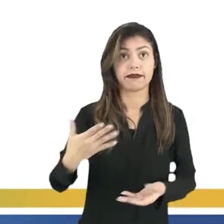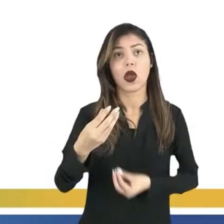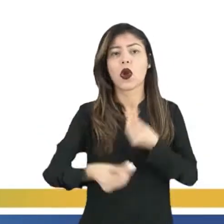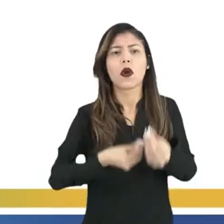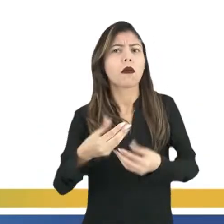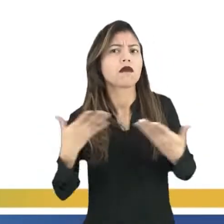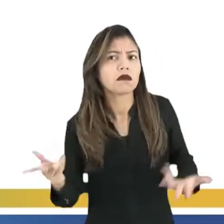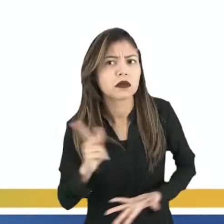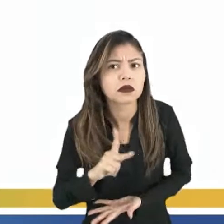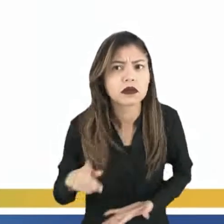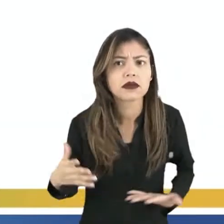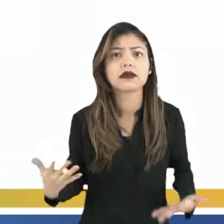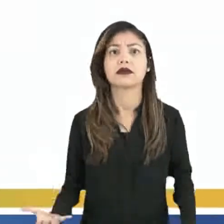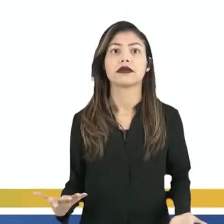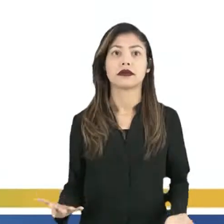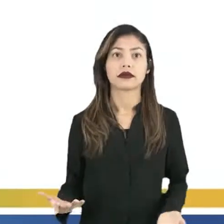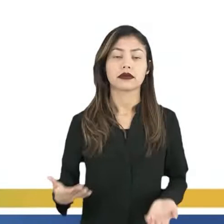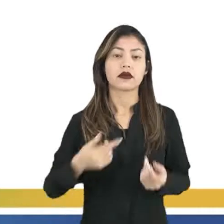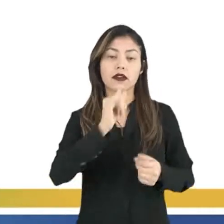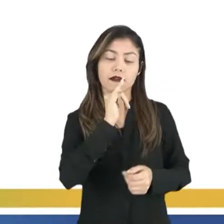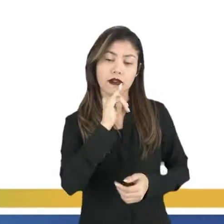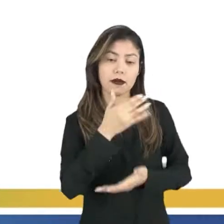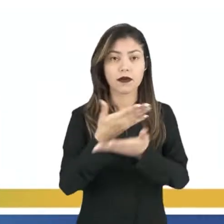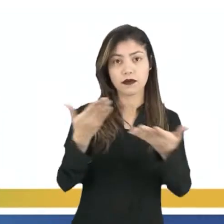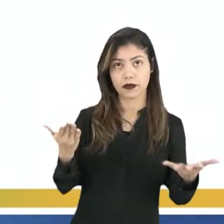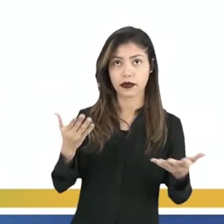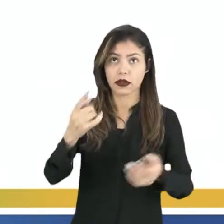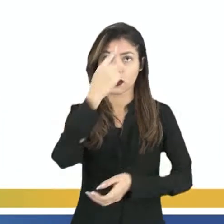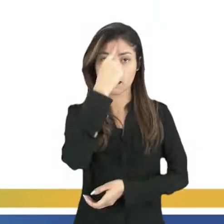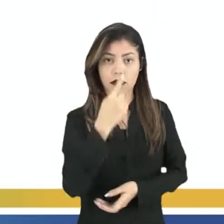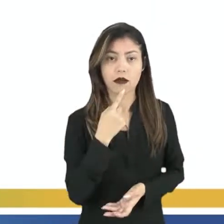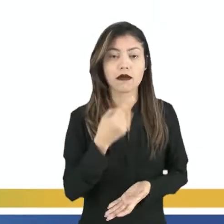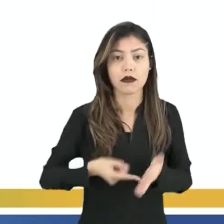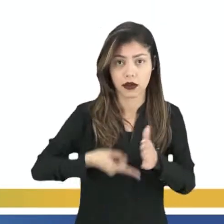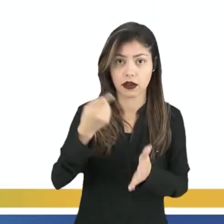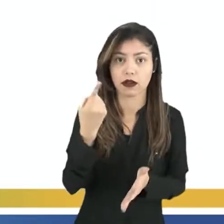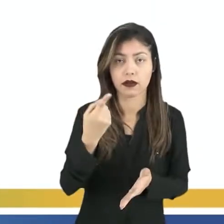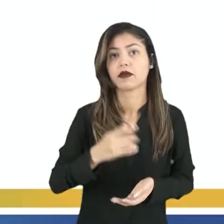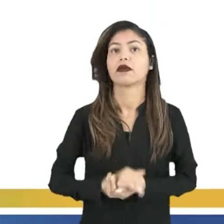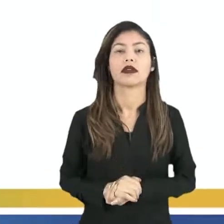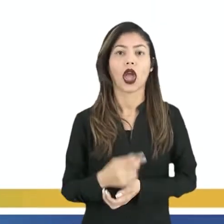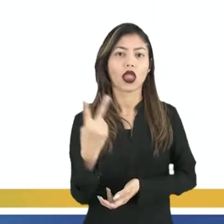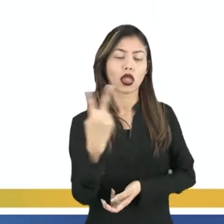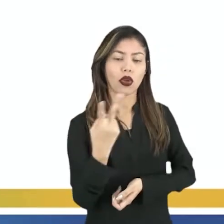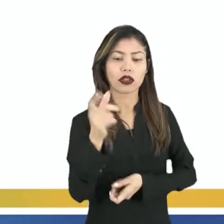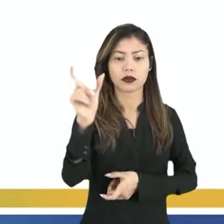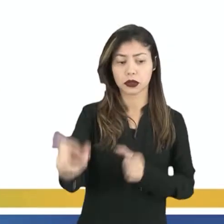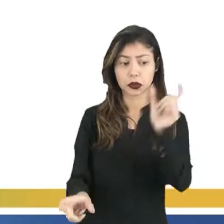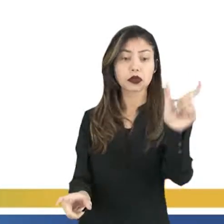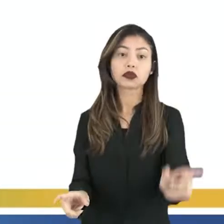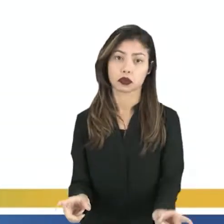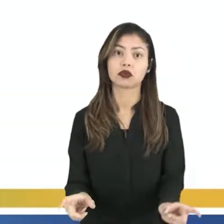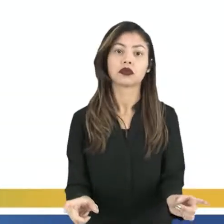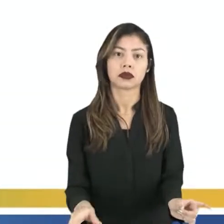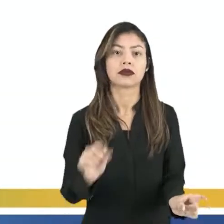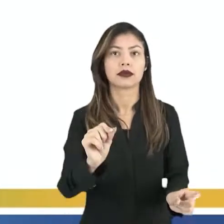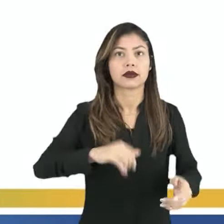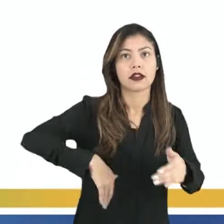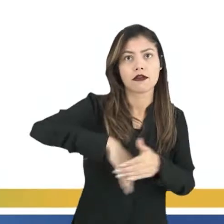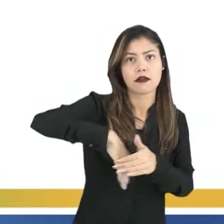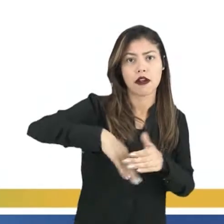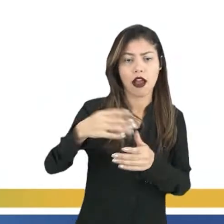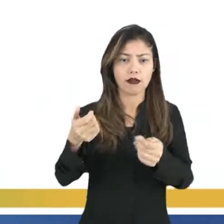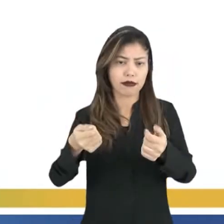assim, professora? Bom, vou dar um exemplo para vocês. Observem a primeira imagem aí. Nós temos dois personagens e eles estão